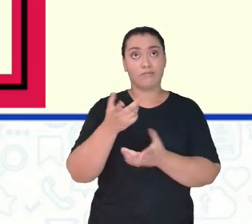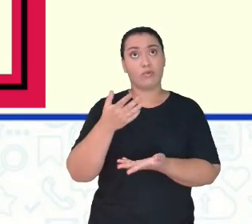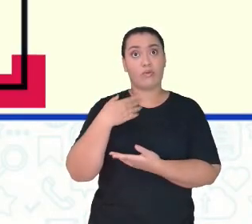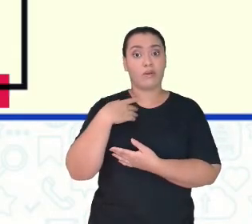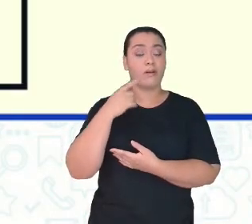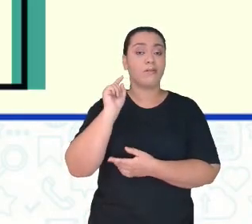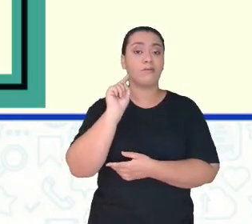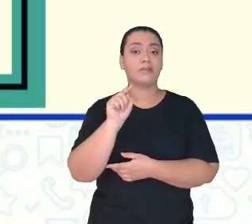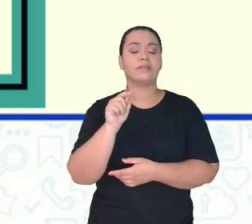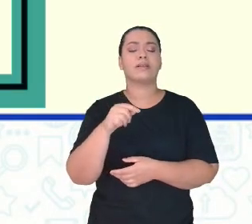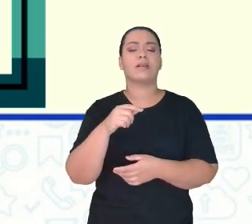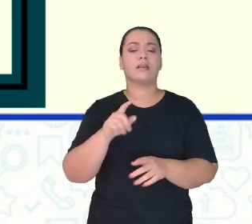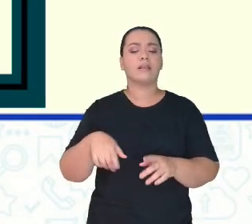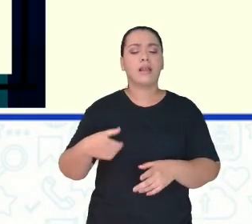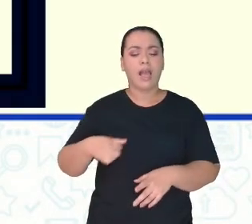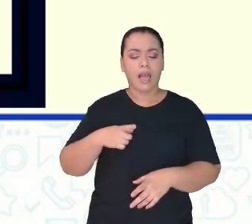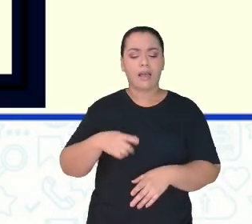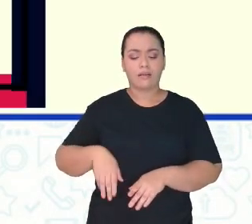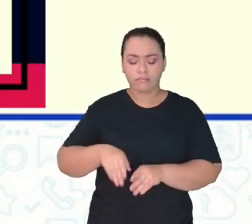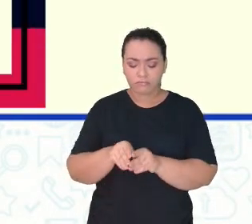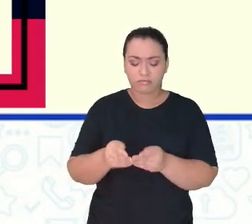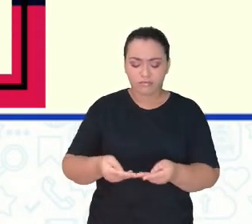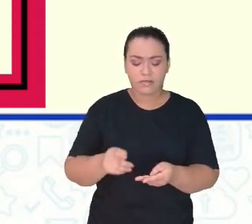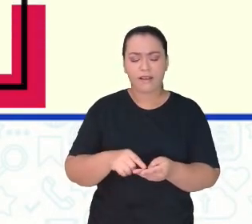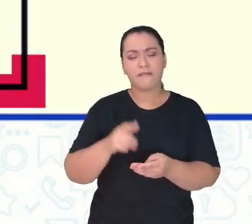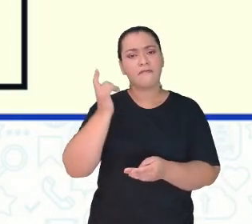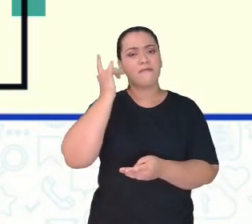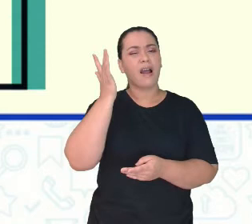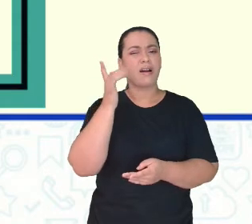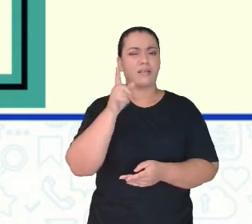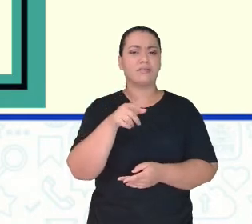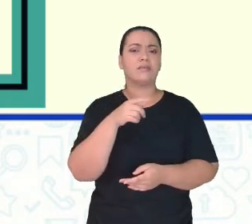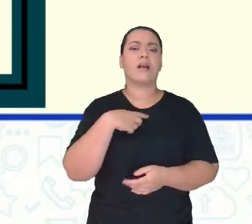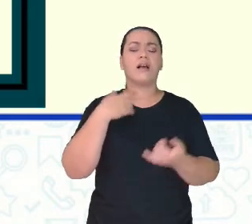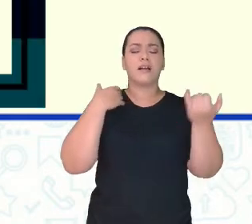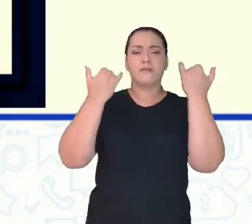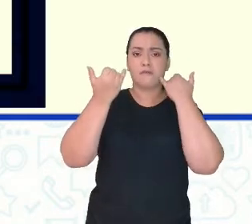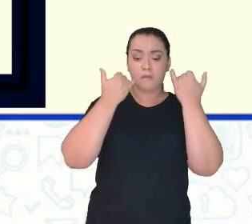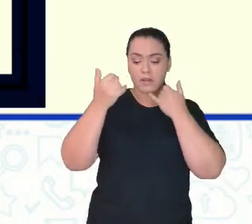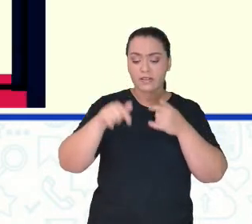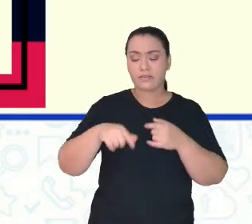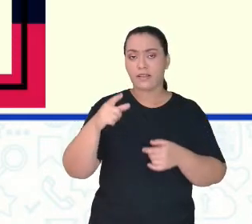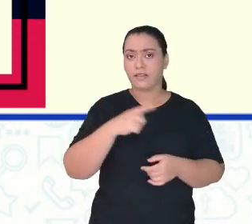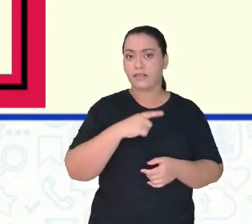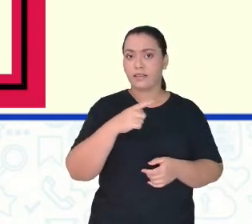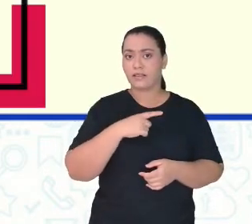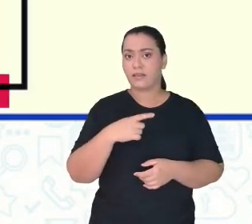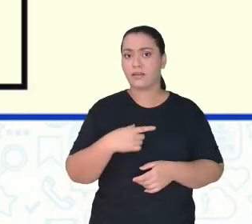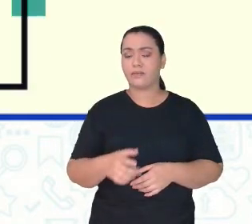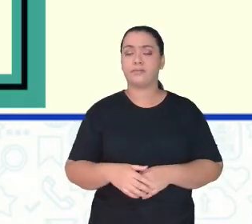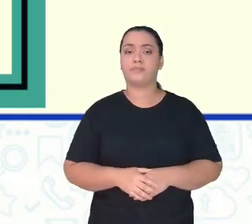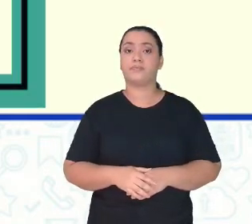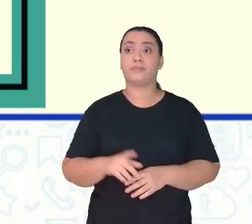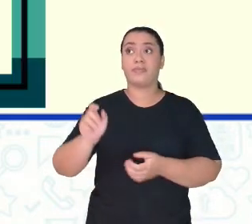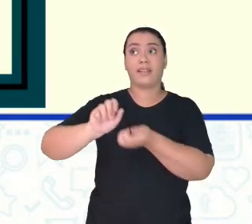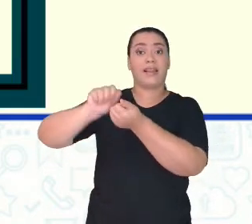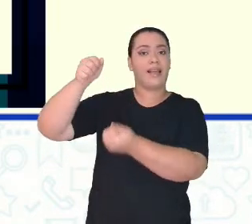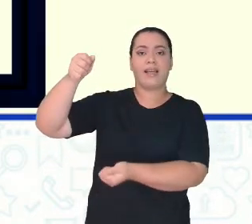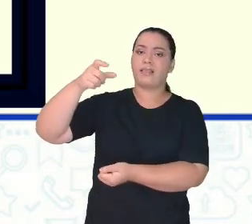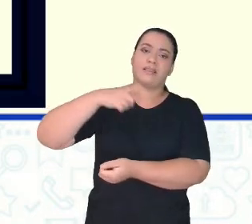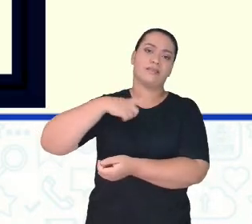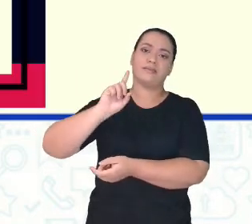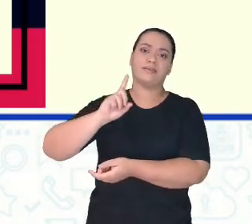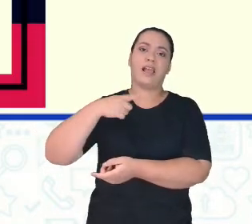busque, que você tenha aquilo ali para que você consuma as informações no seu tempo. O cartaz, ele geralmente é o